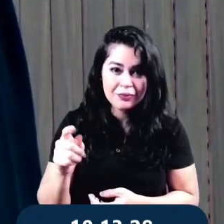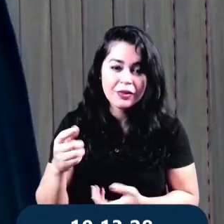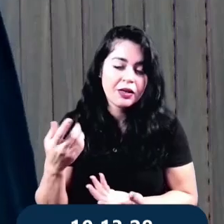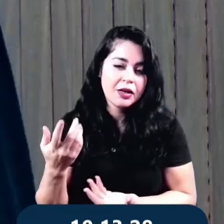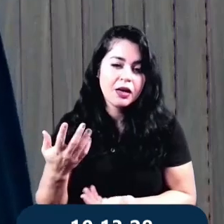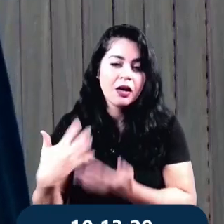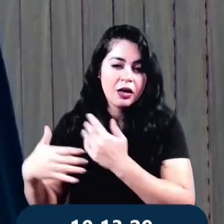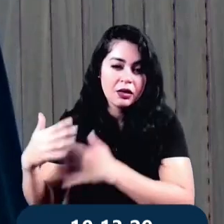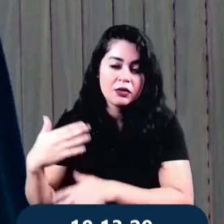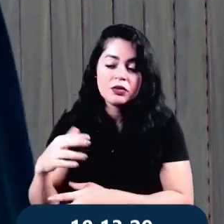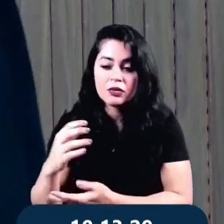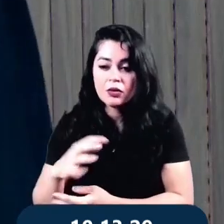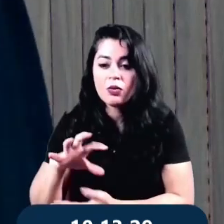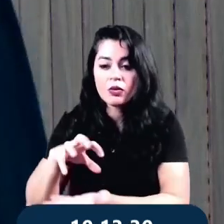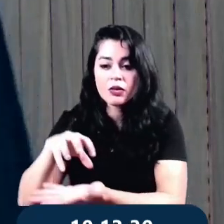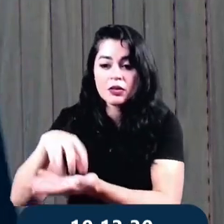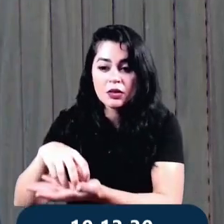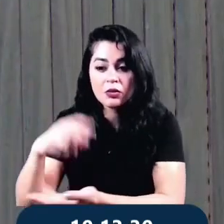Conseguiu